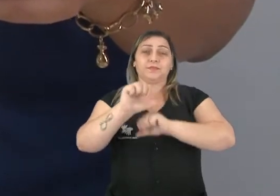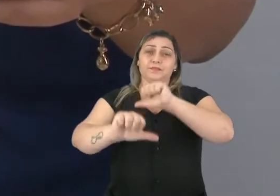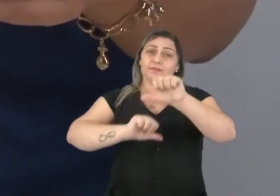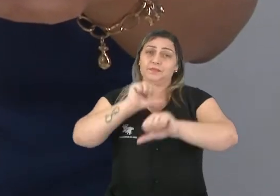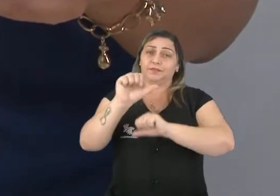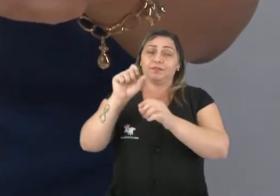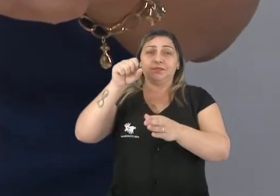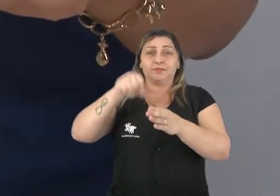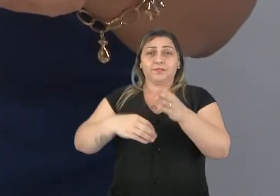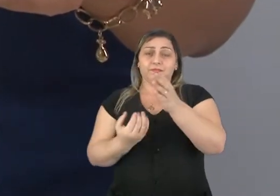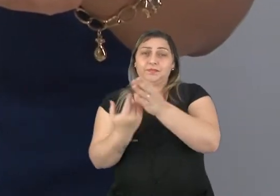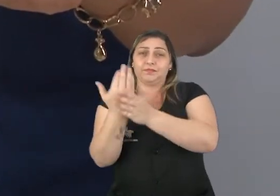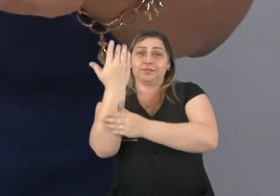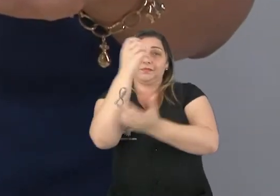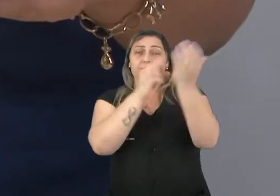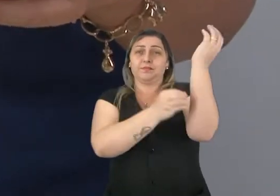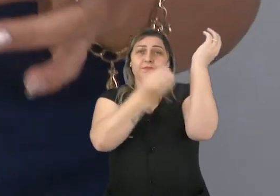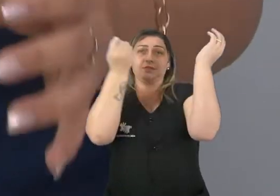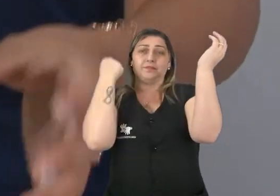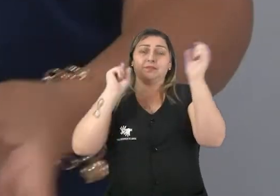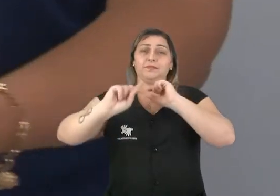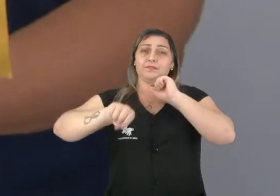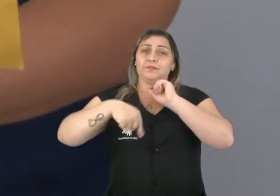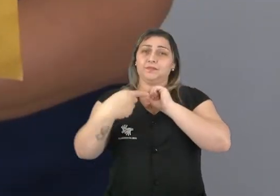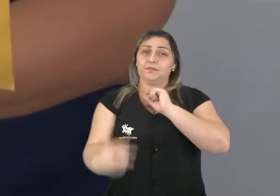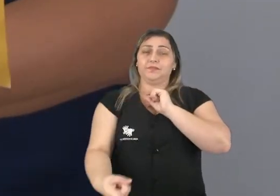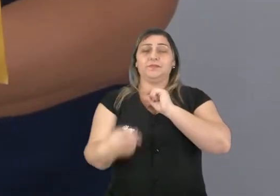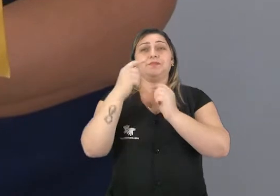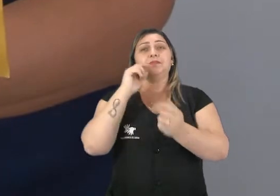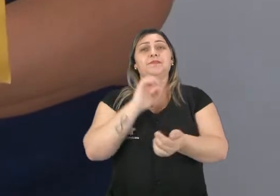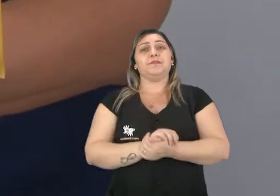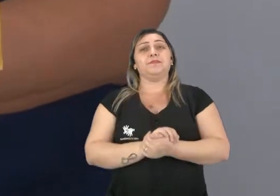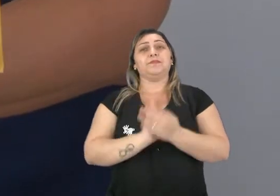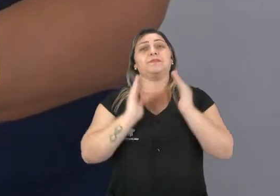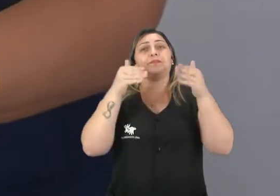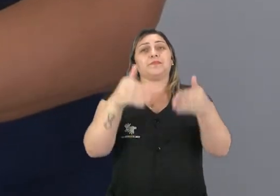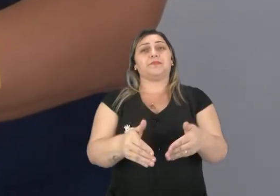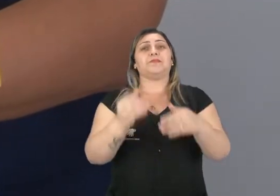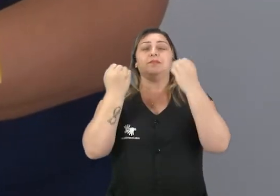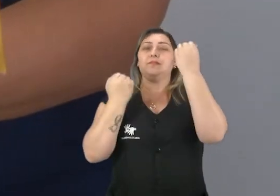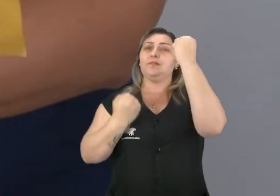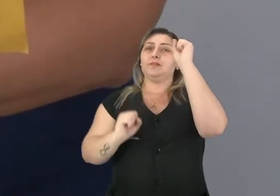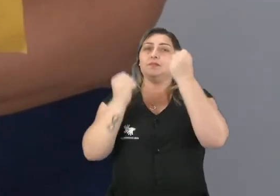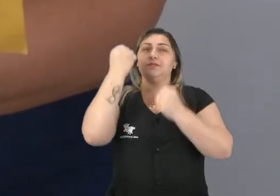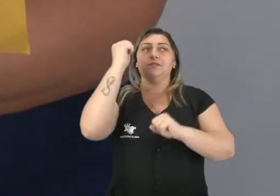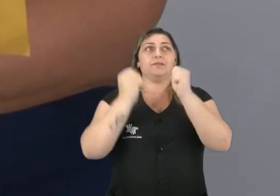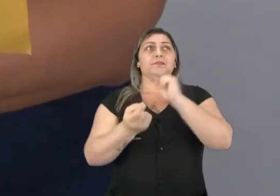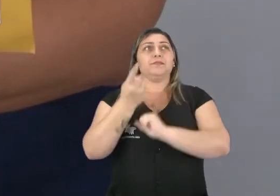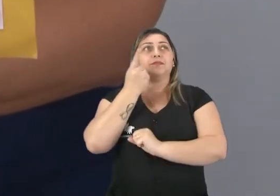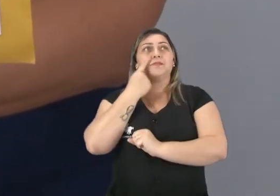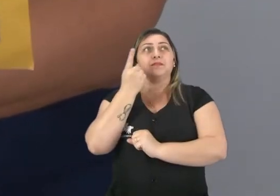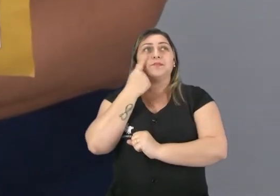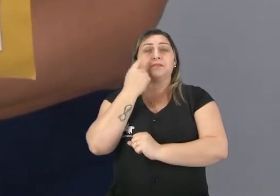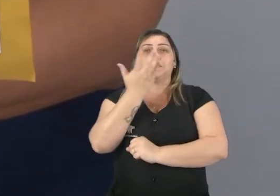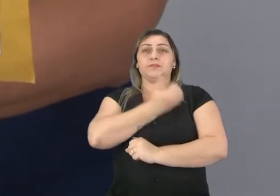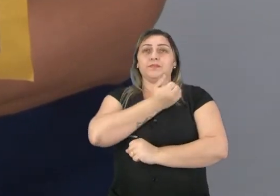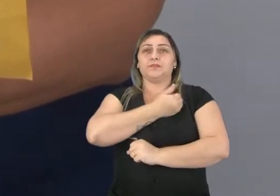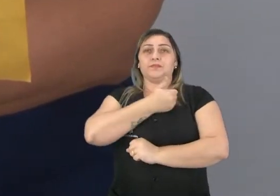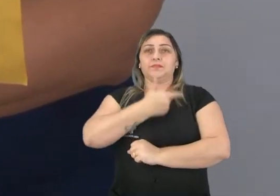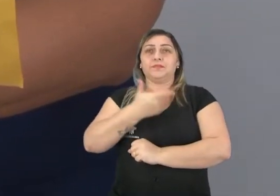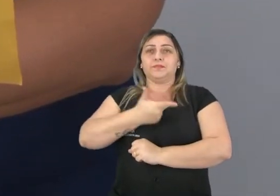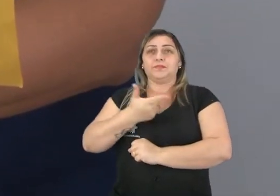plantado, colhido, e depois ele passa o que? Chega na indústria. Olha aqui o número 2,